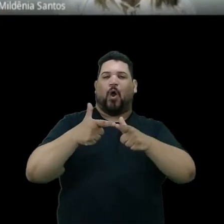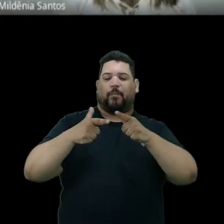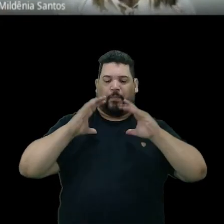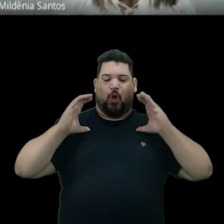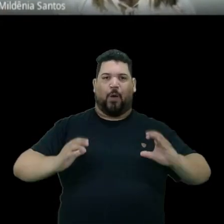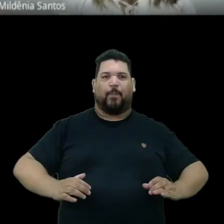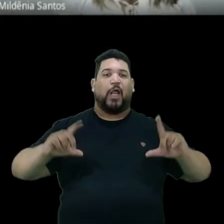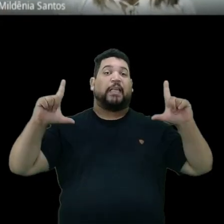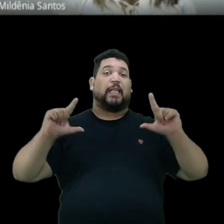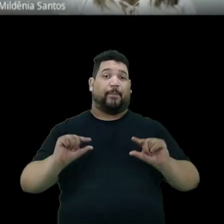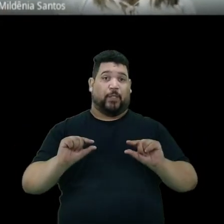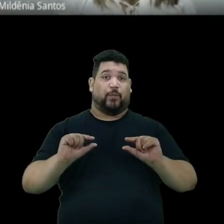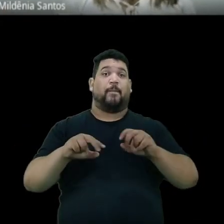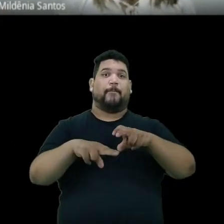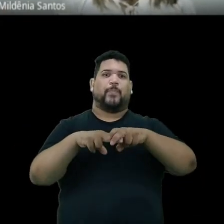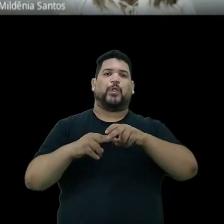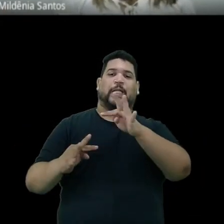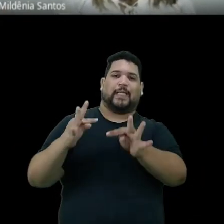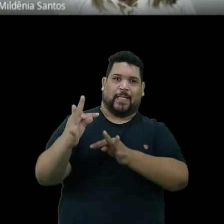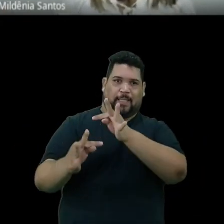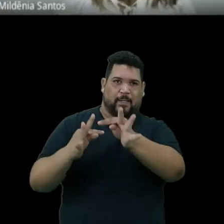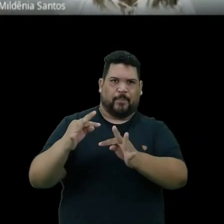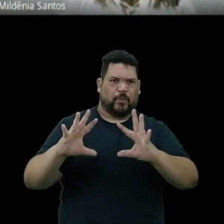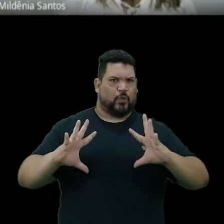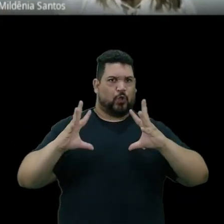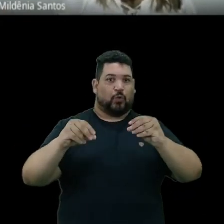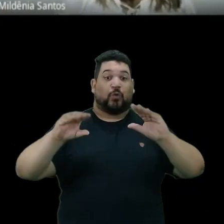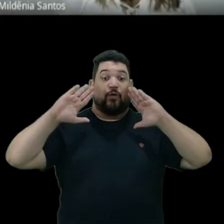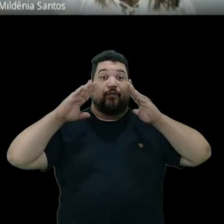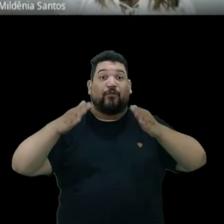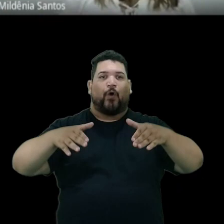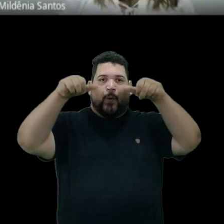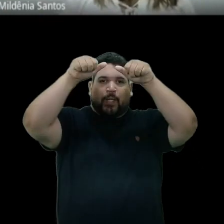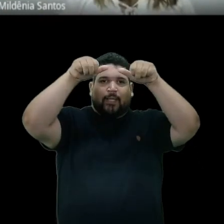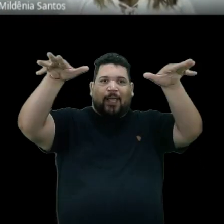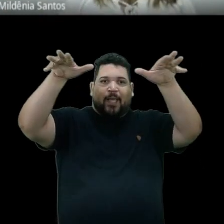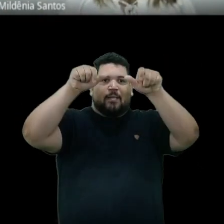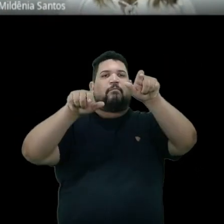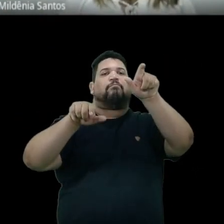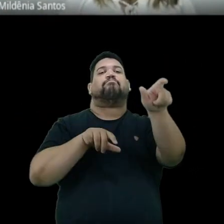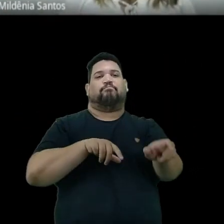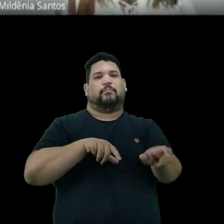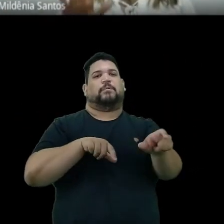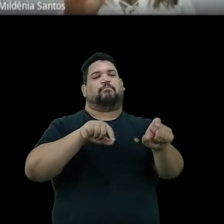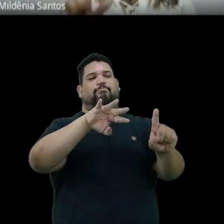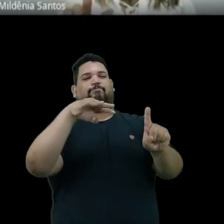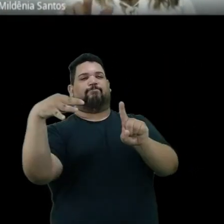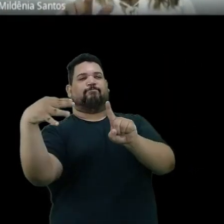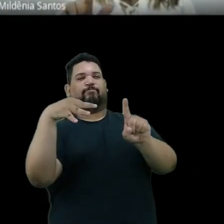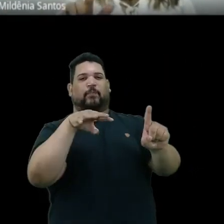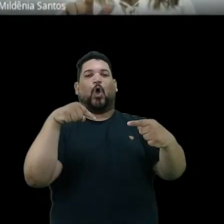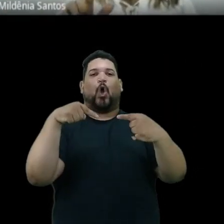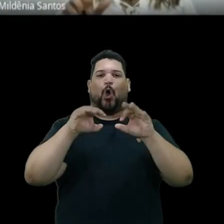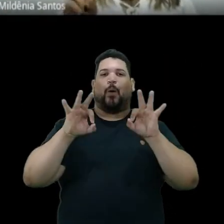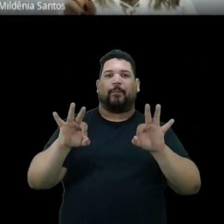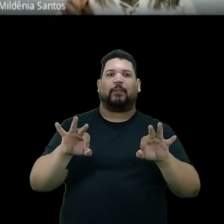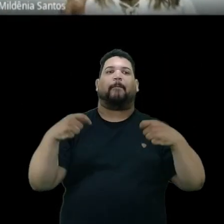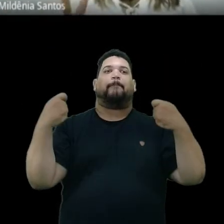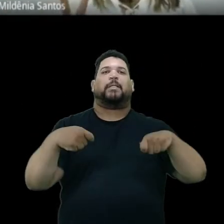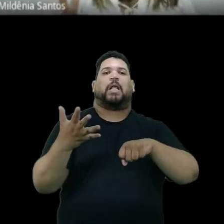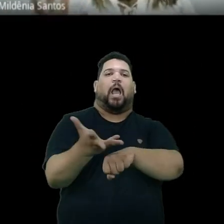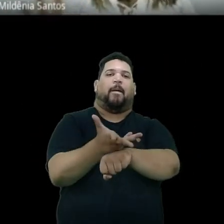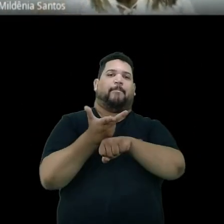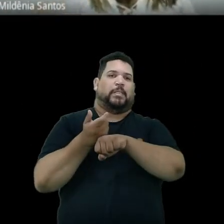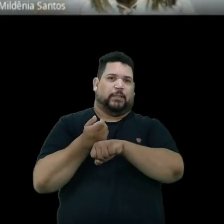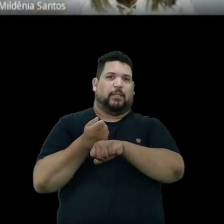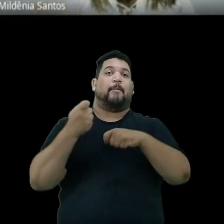a terapia trabalhada para as pessoas com TEA, elas têm essa visão. Eu preciso ganhar habilidades e eu preciso